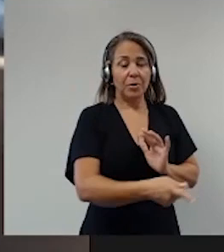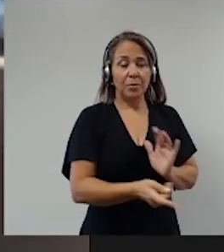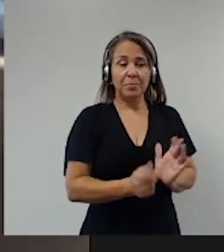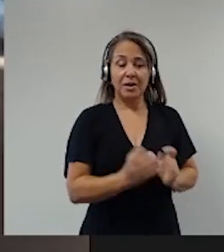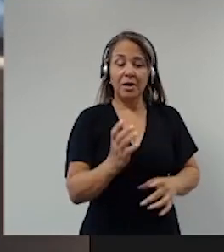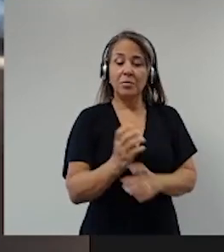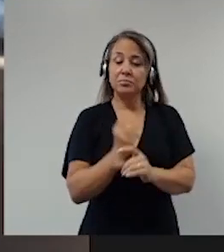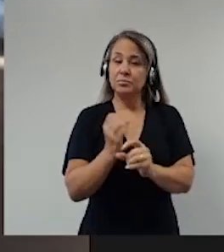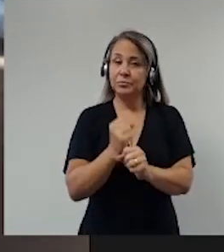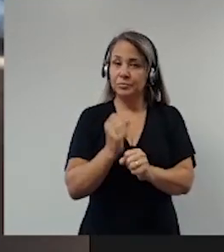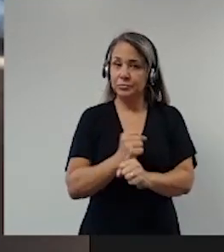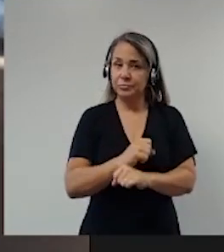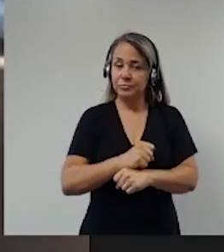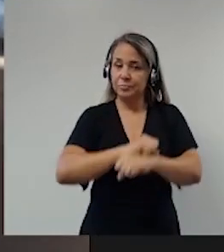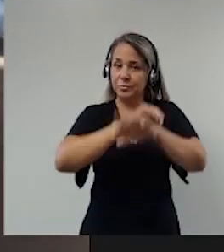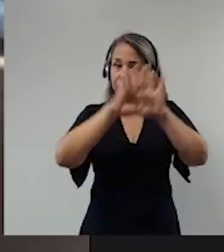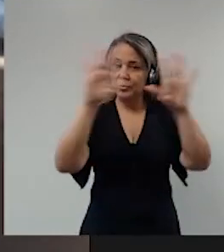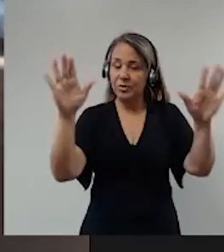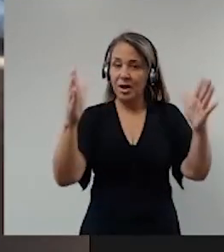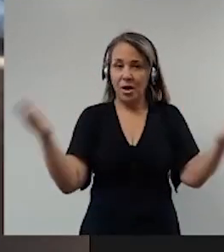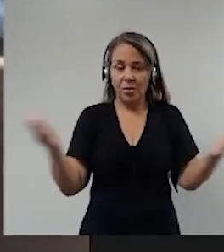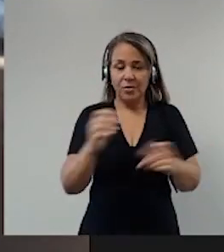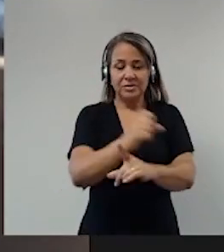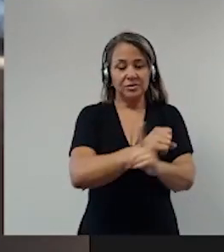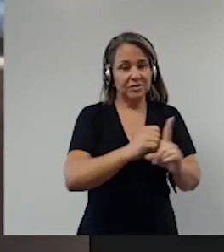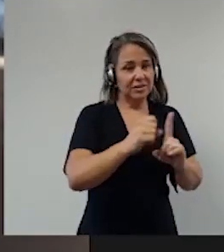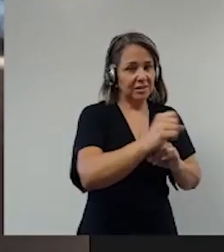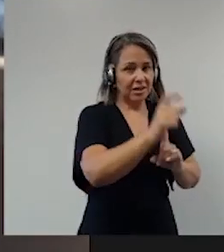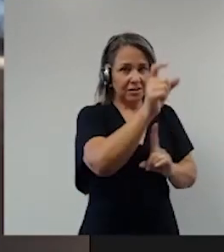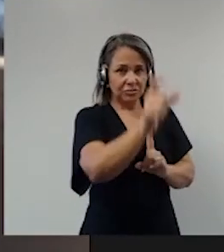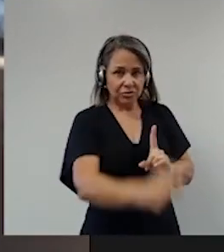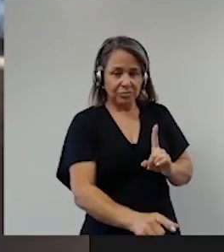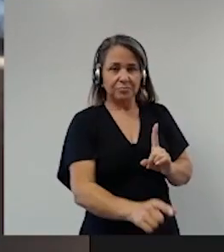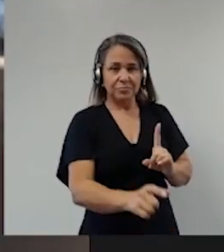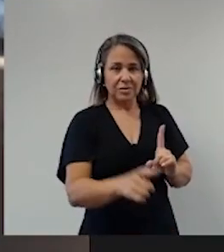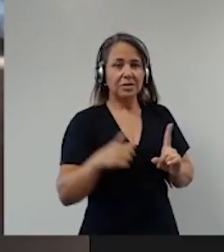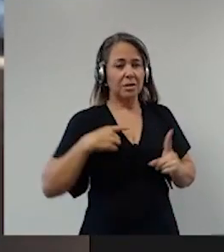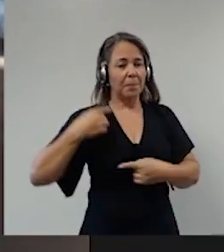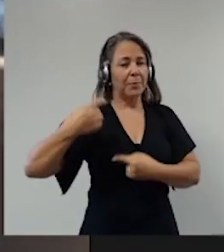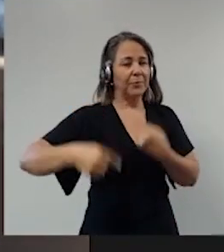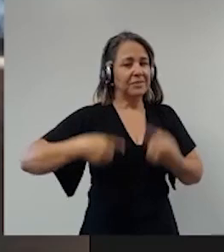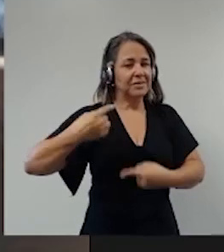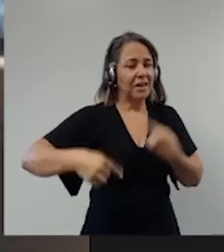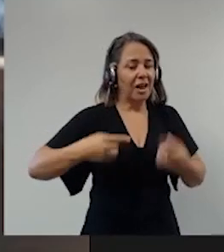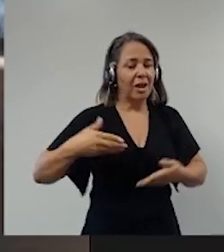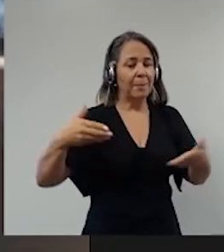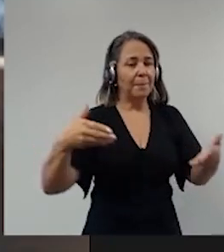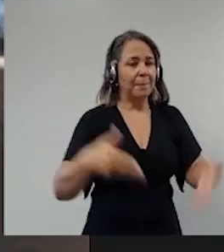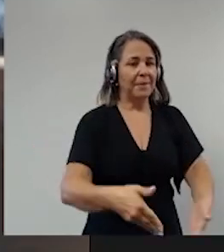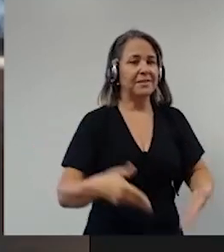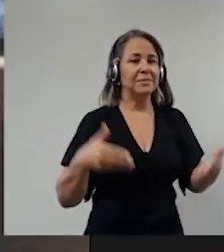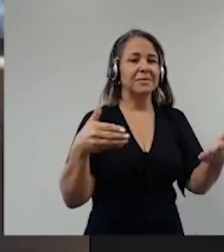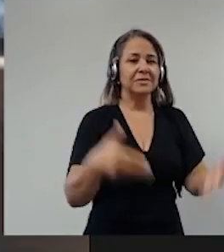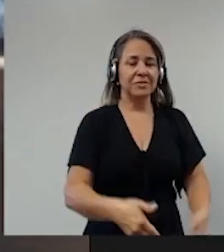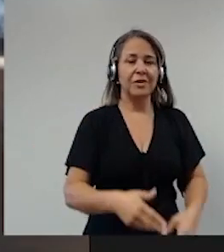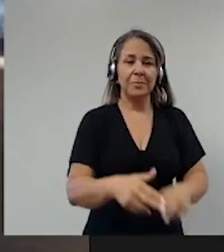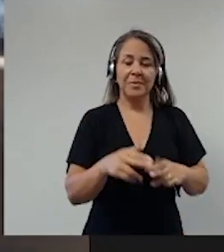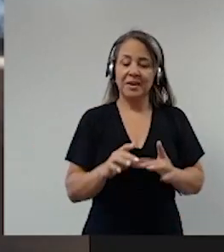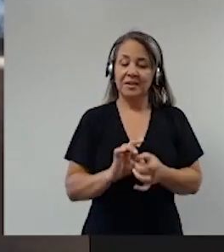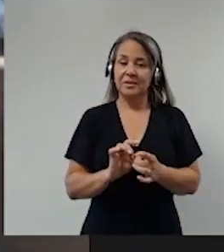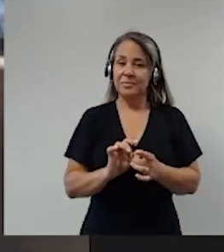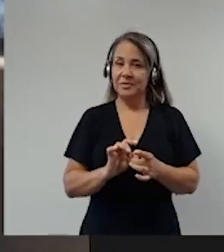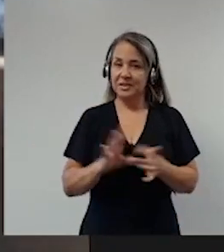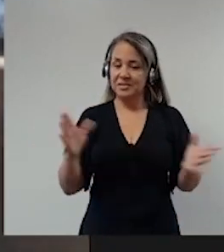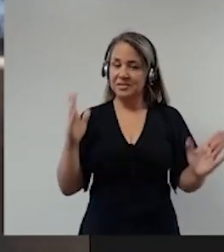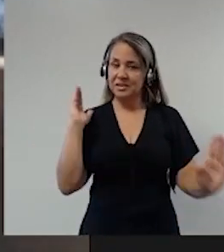de contas. E a sociedade civil hoje, do jeito que está, tão politizada, tão participativa, através de uma democracia